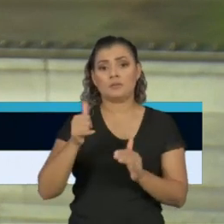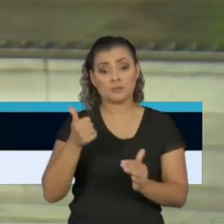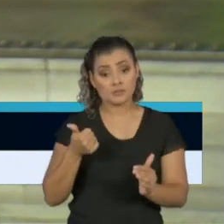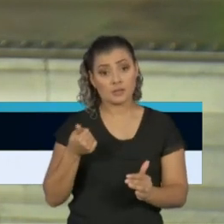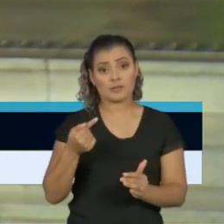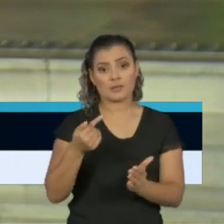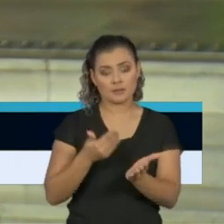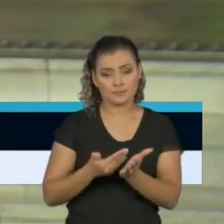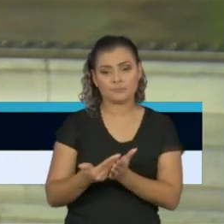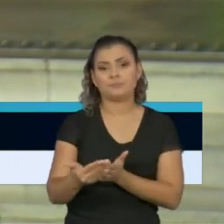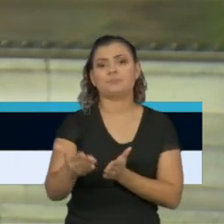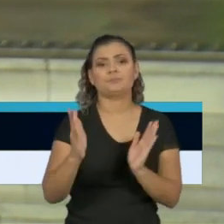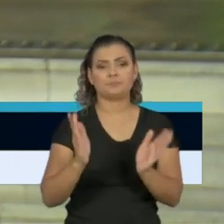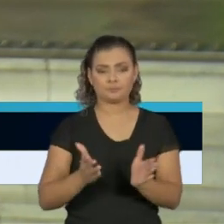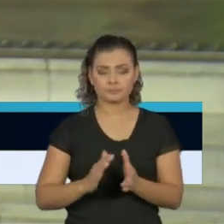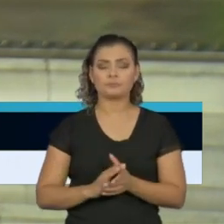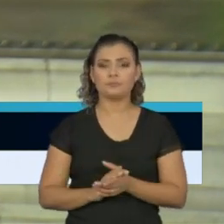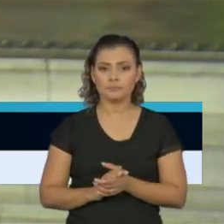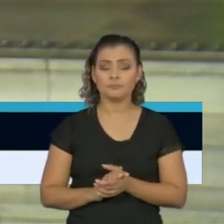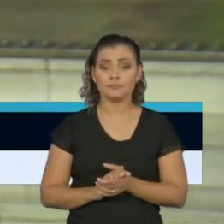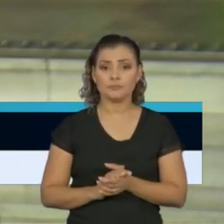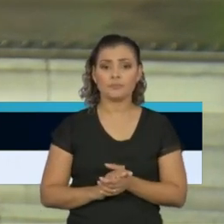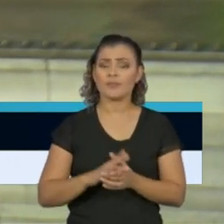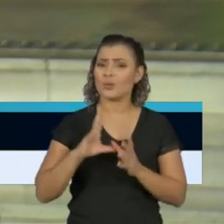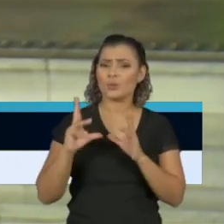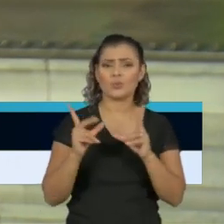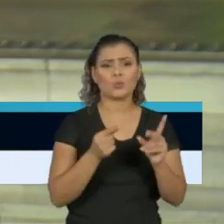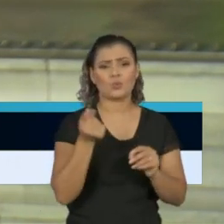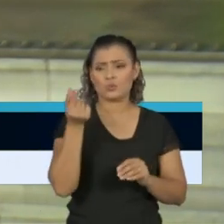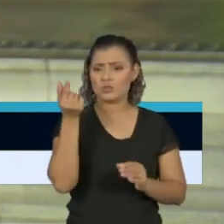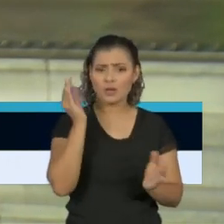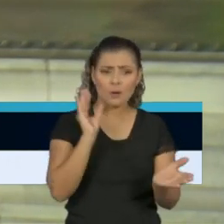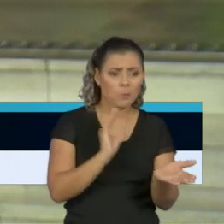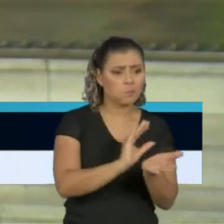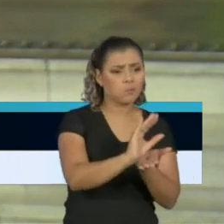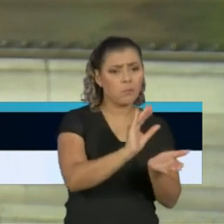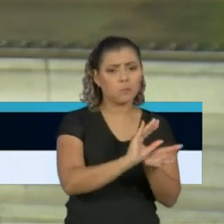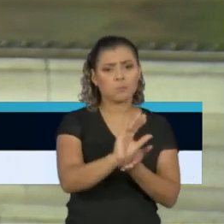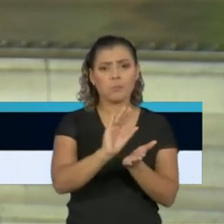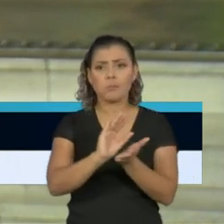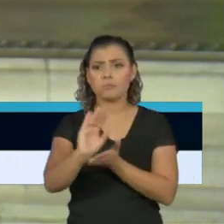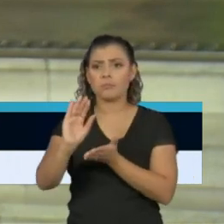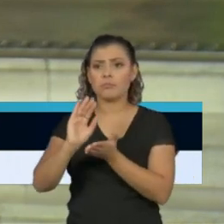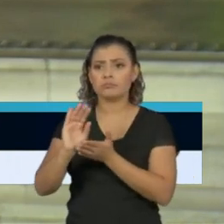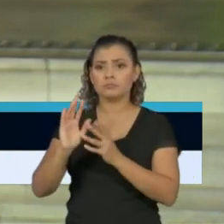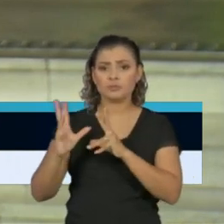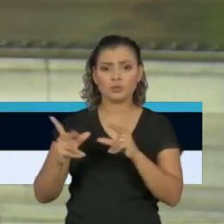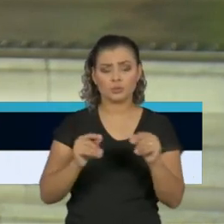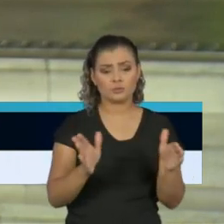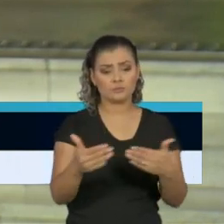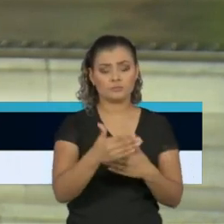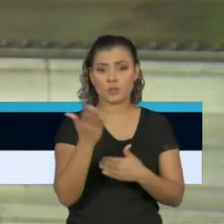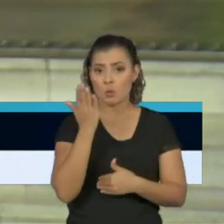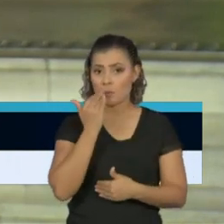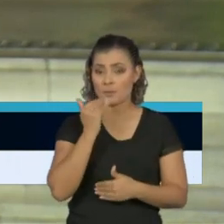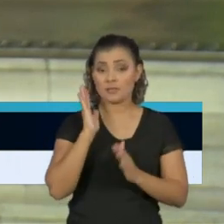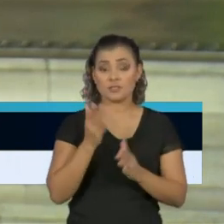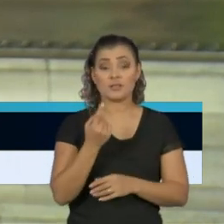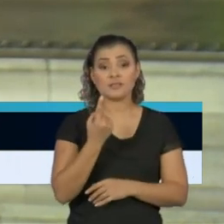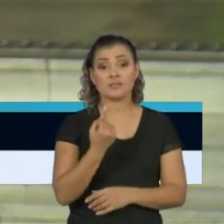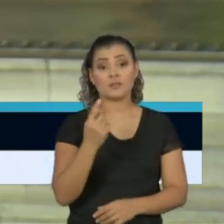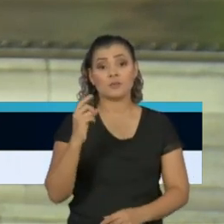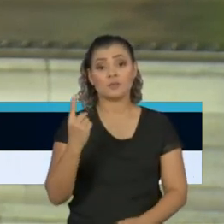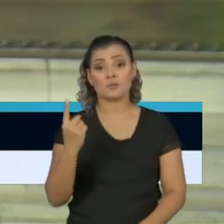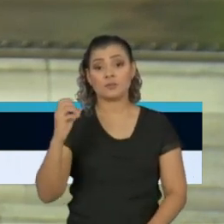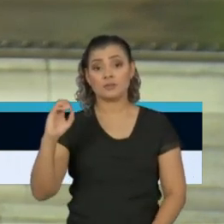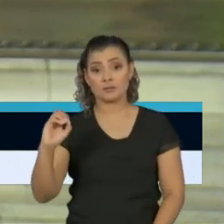Neste primeiro momento, todo o investimento para estas cestas, que alcança